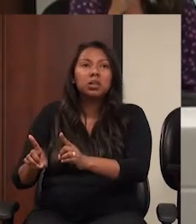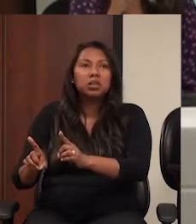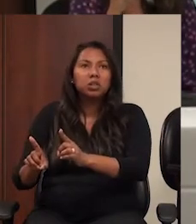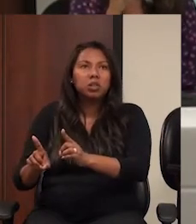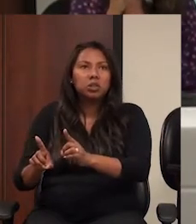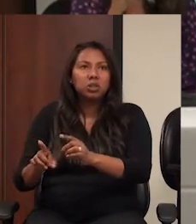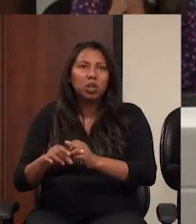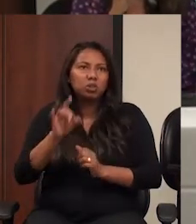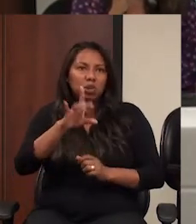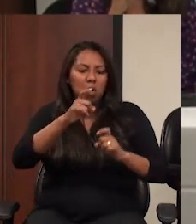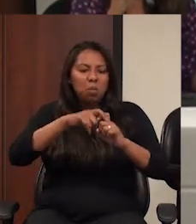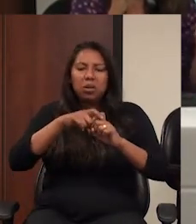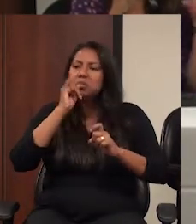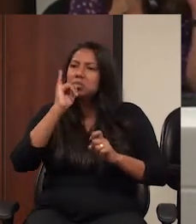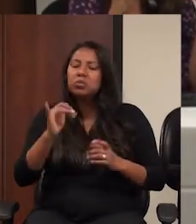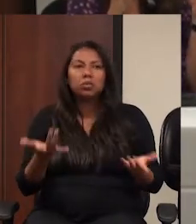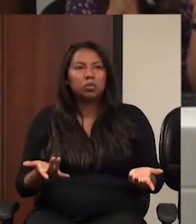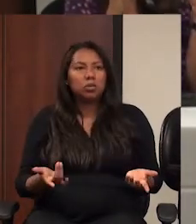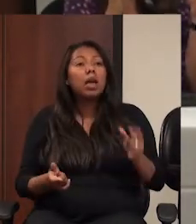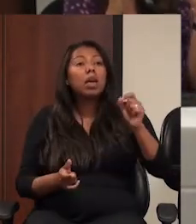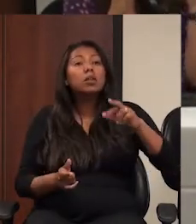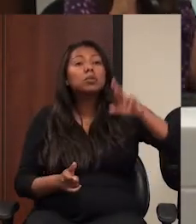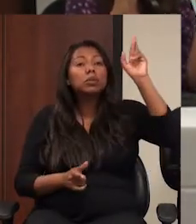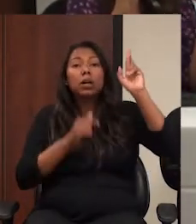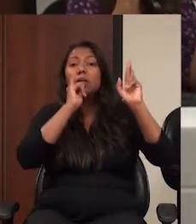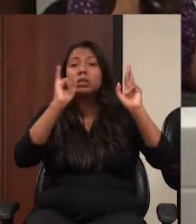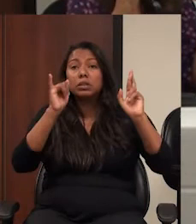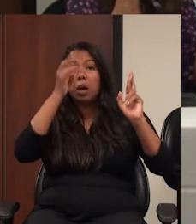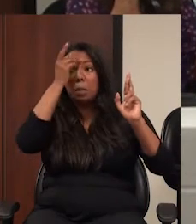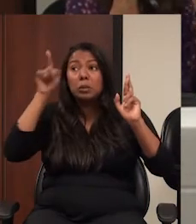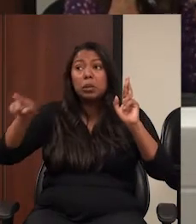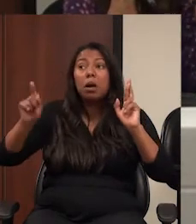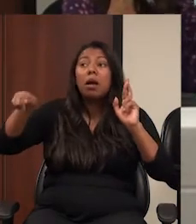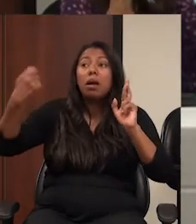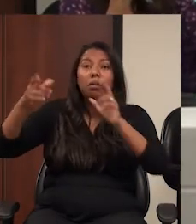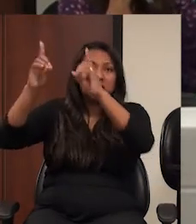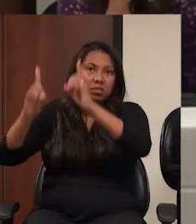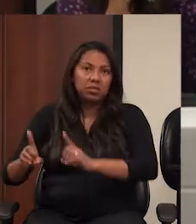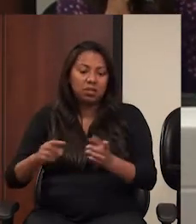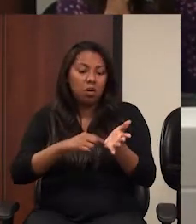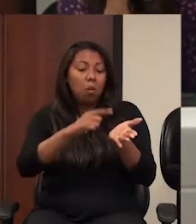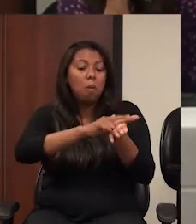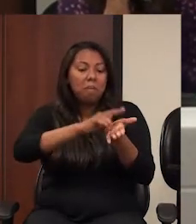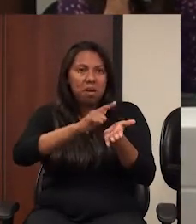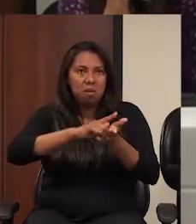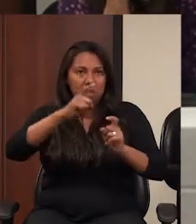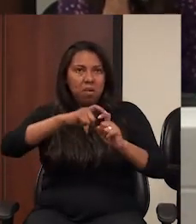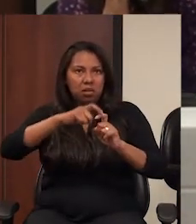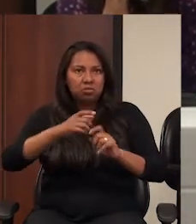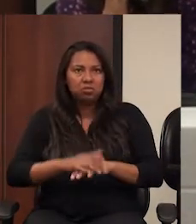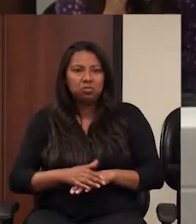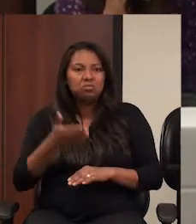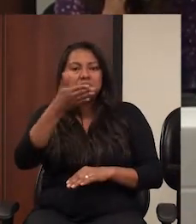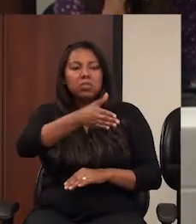médico, né? Porque antes era assim, quem dizia que a pessoa era tinha deficiência ou não? Aquele atestado que quando todo mundo chegava lá no